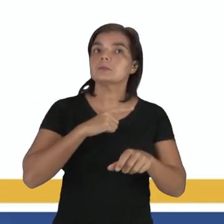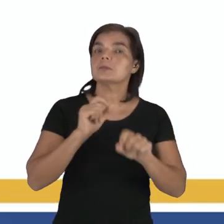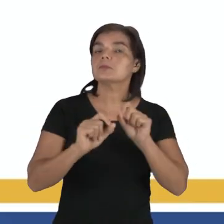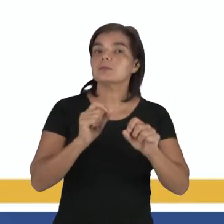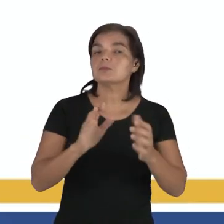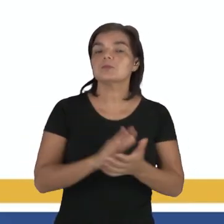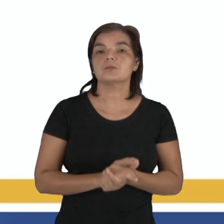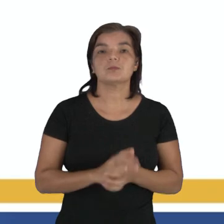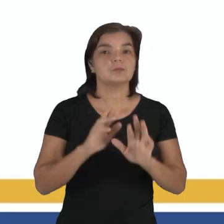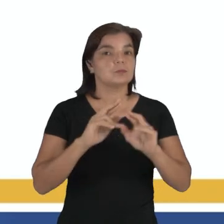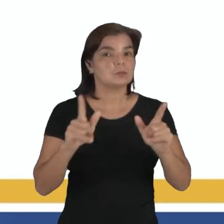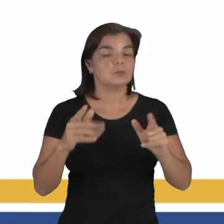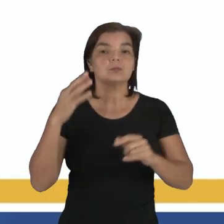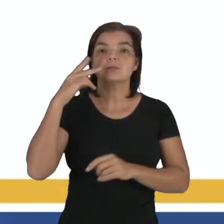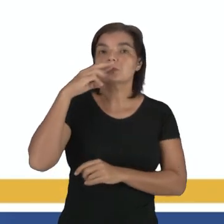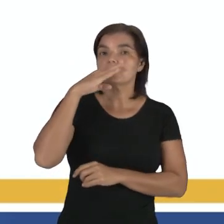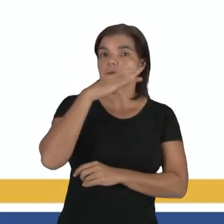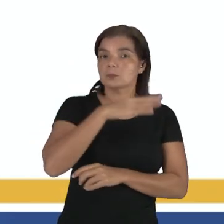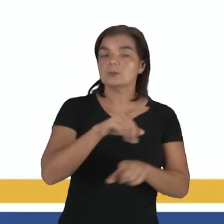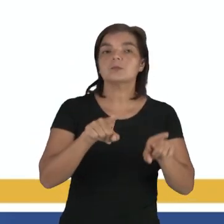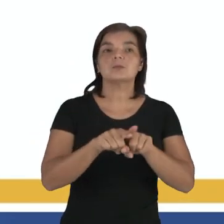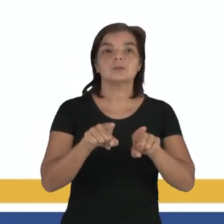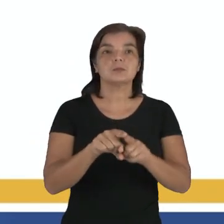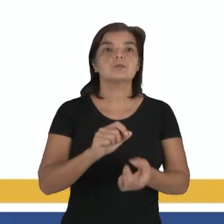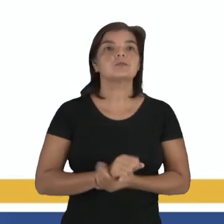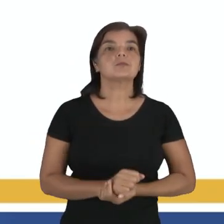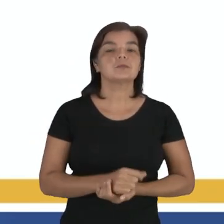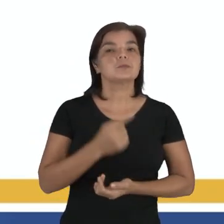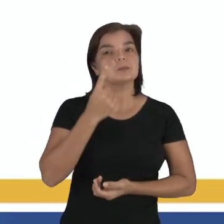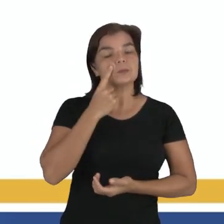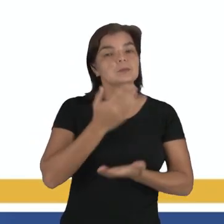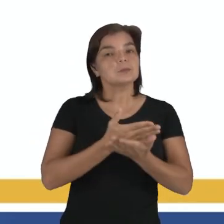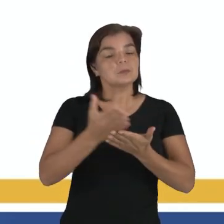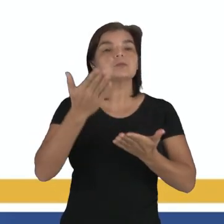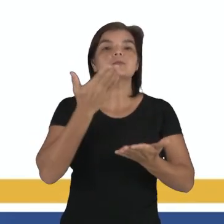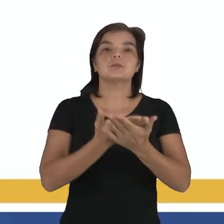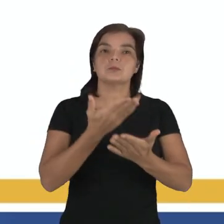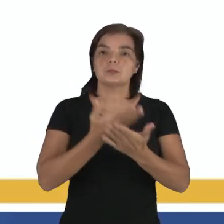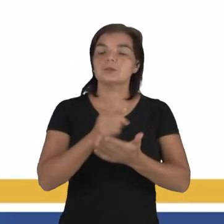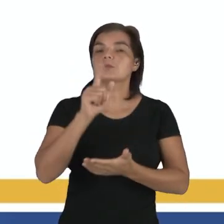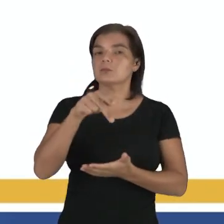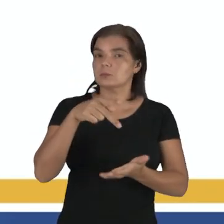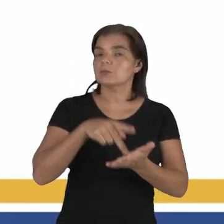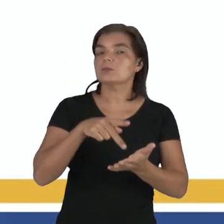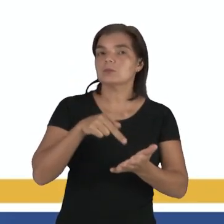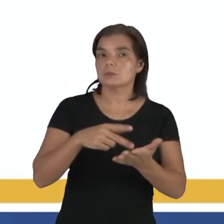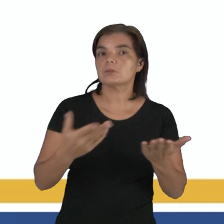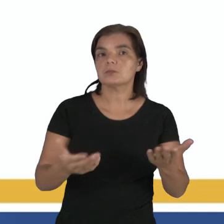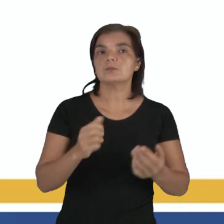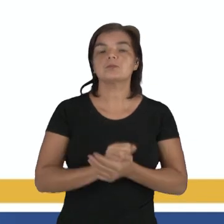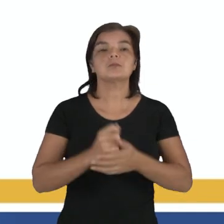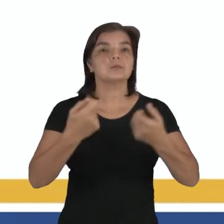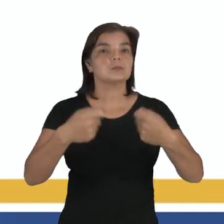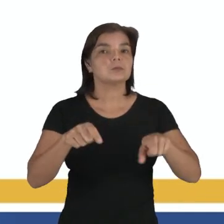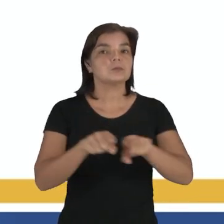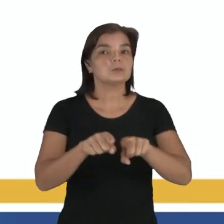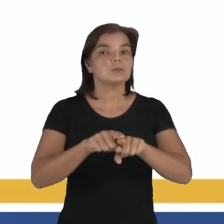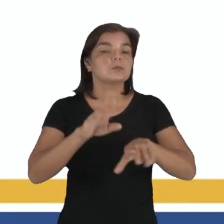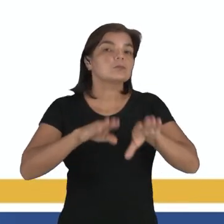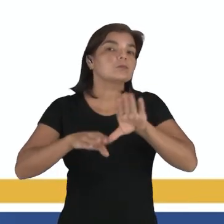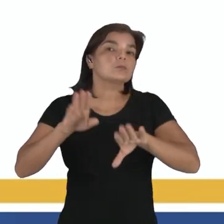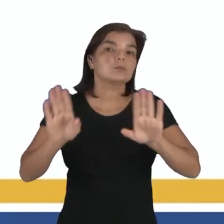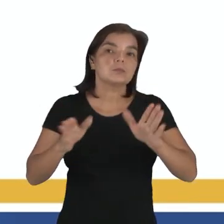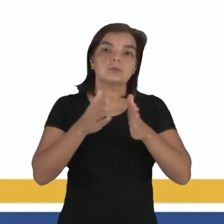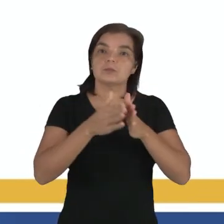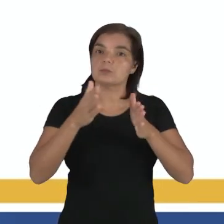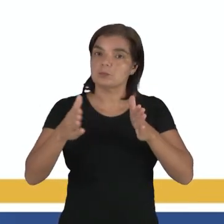ocorrer em virtude de diferenças de temperatura. Se tu analisar isso, a gente viu bem no início da aula que é realmente uma condição necessária,